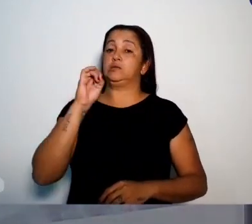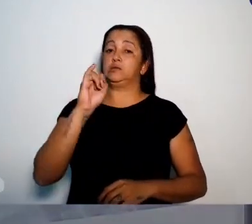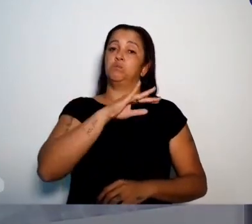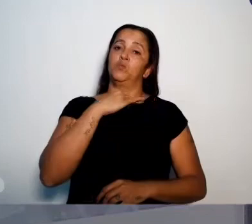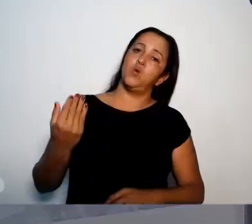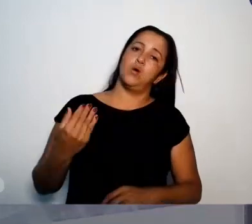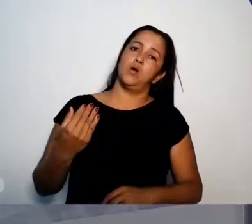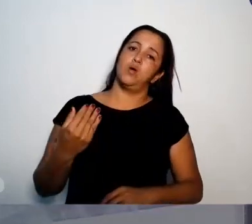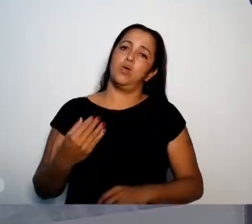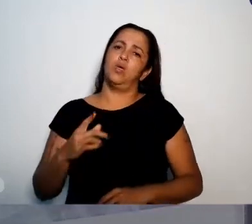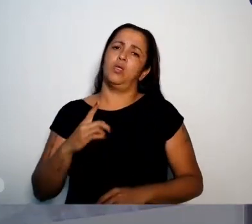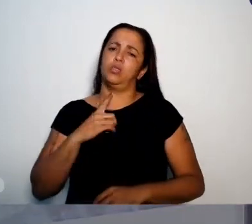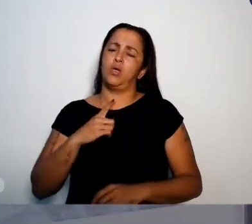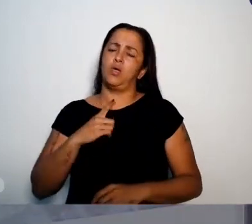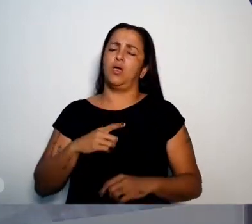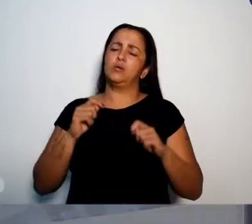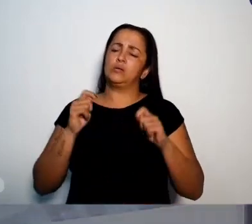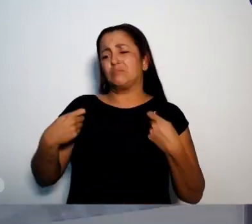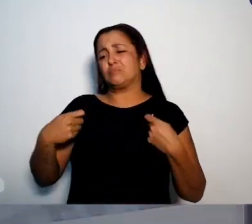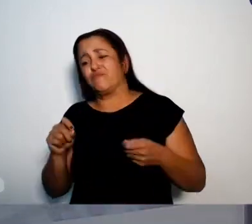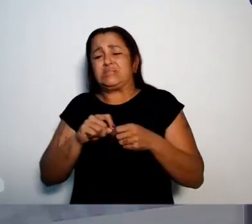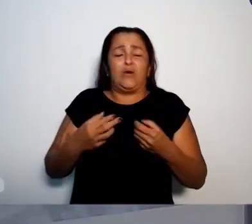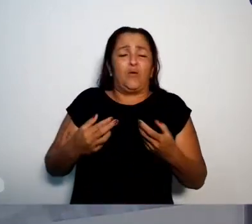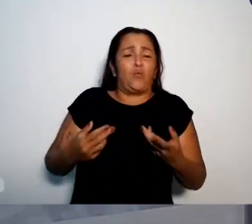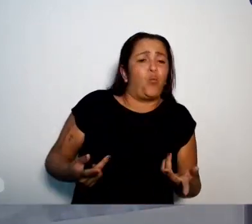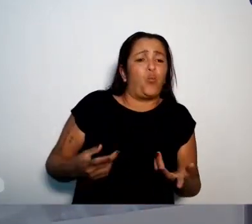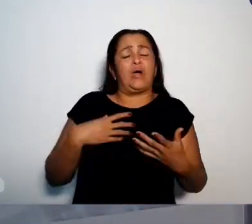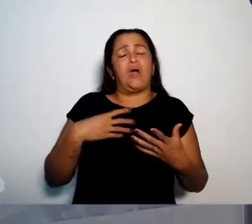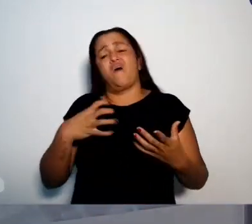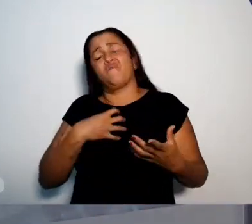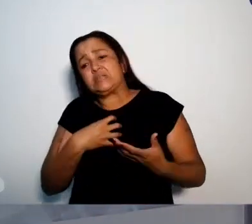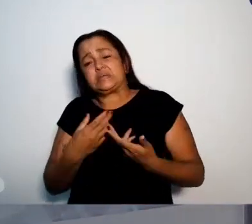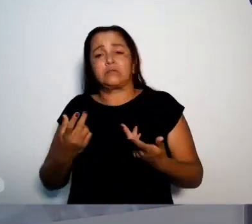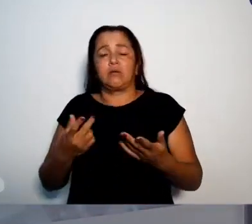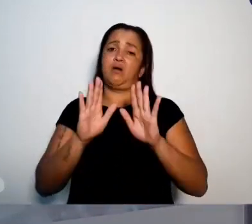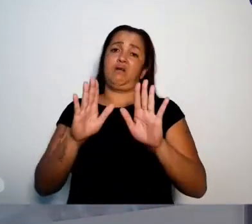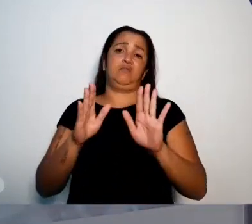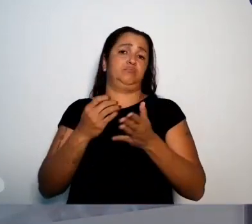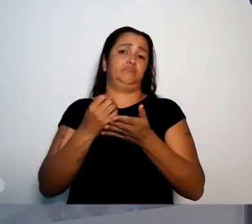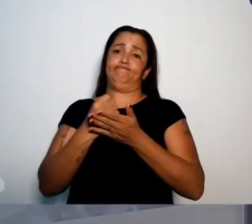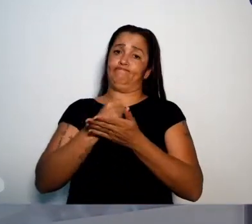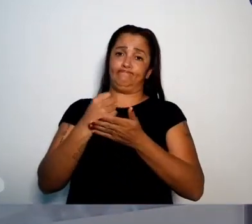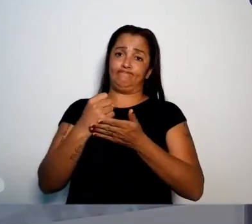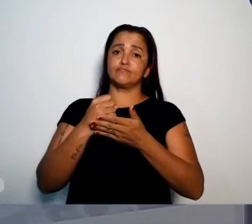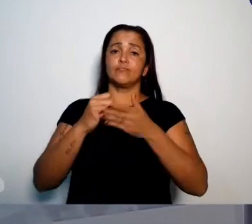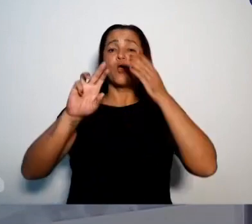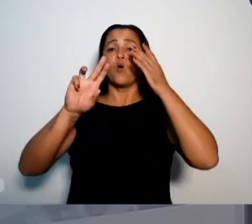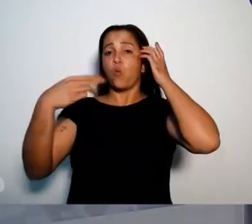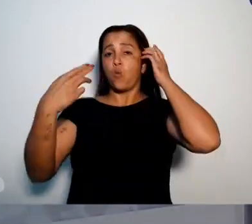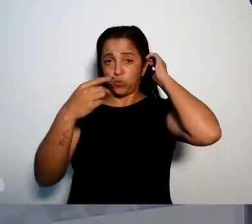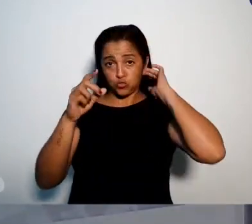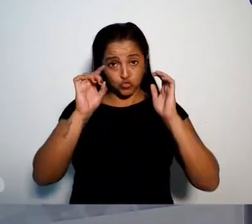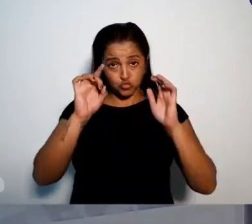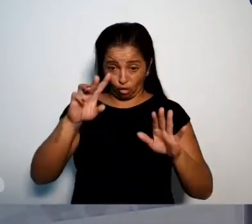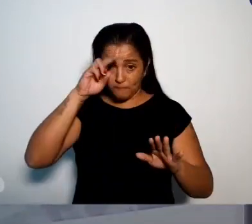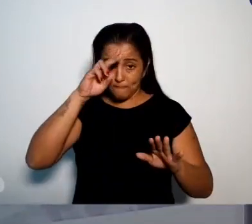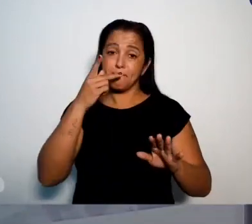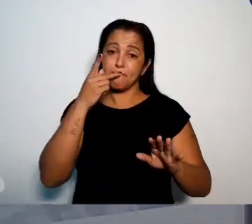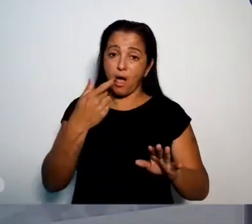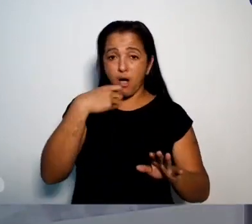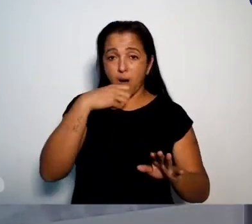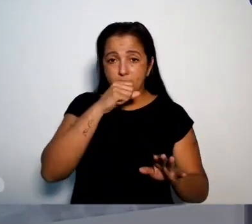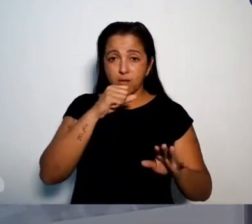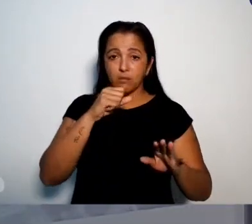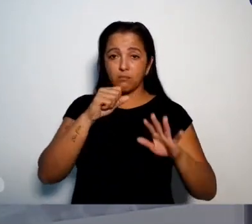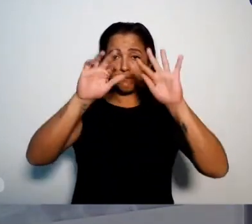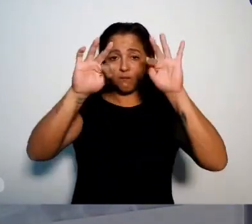ter feito isso, devia ter abraçado, saído, aí já é tarde. Ou aqueles que só lembram do pai no final de ano, né? Valorizem seus pais